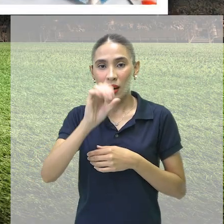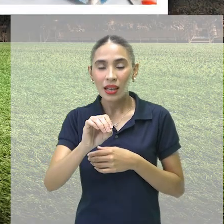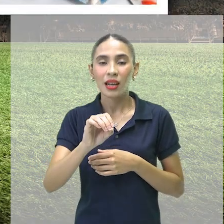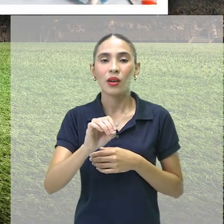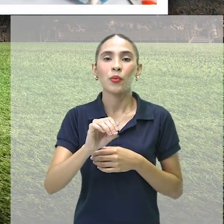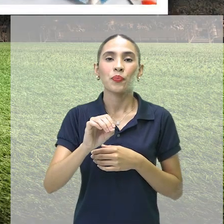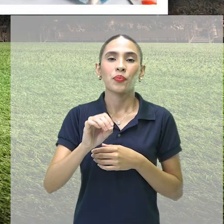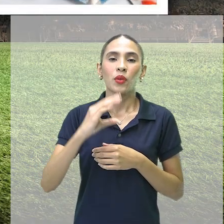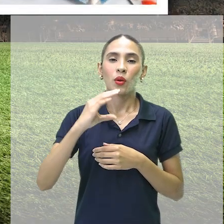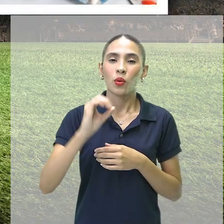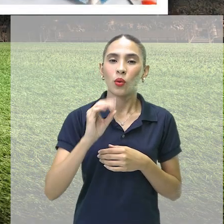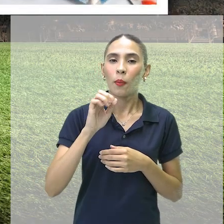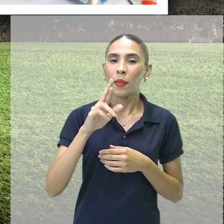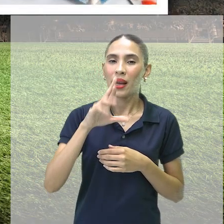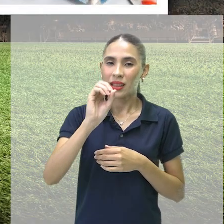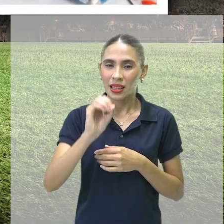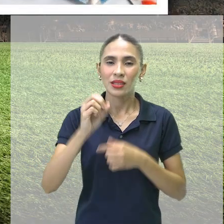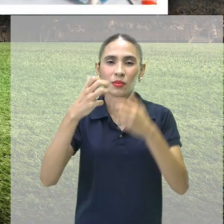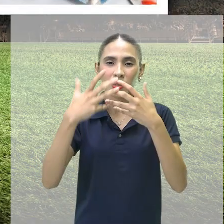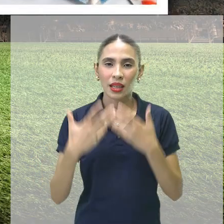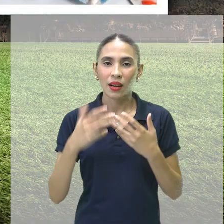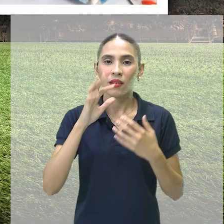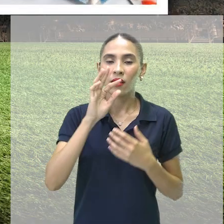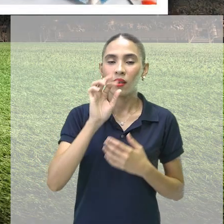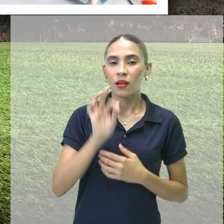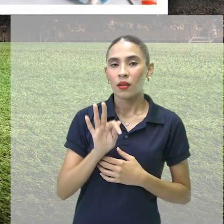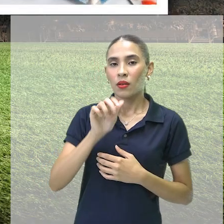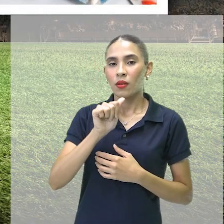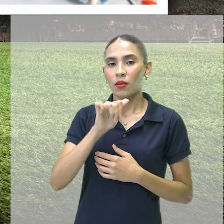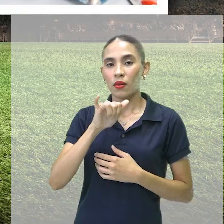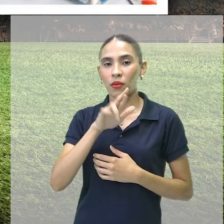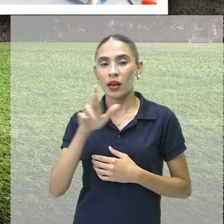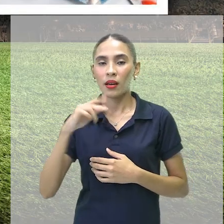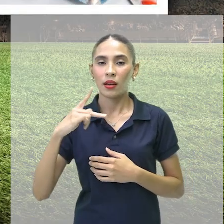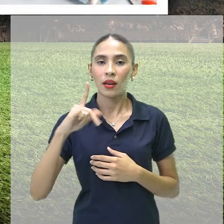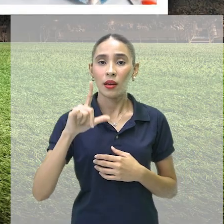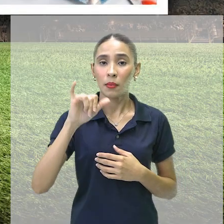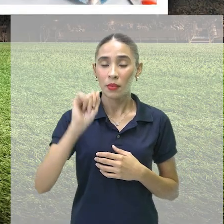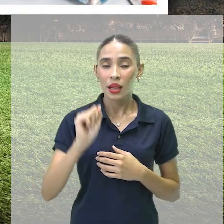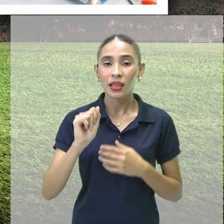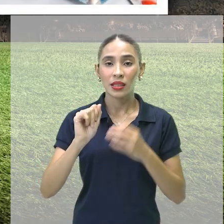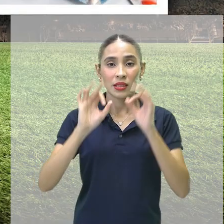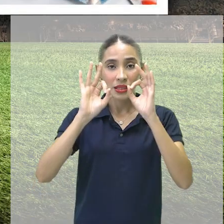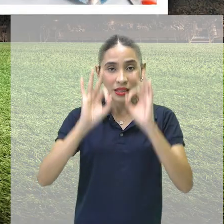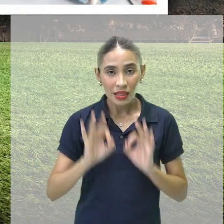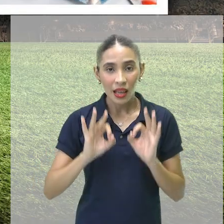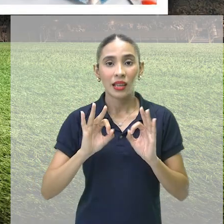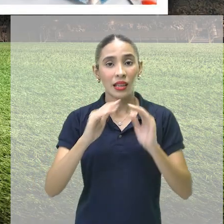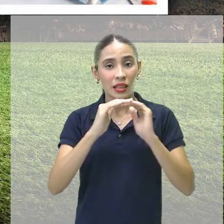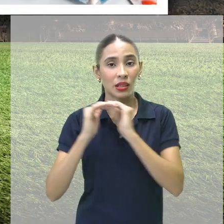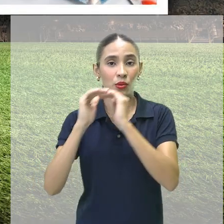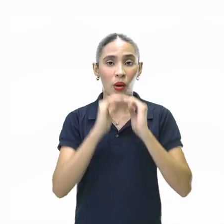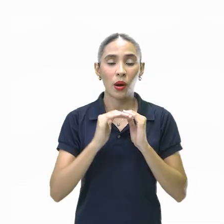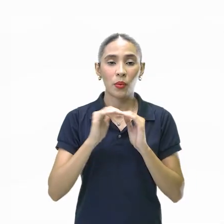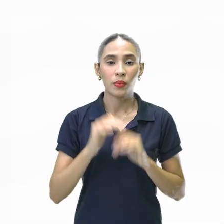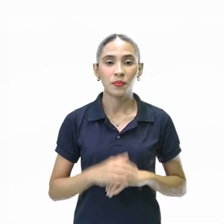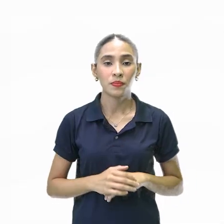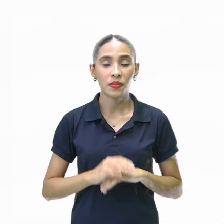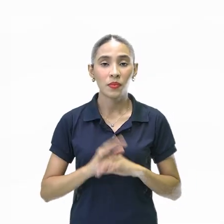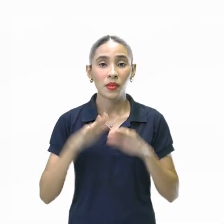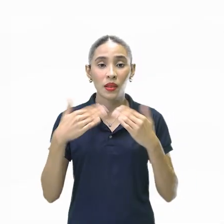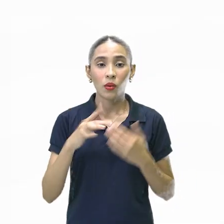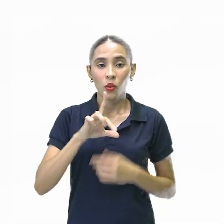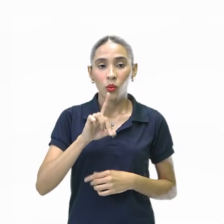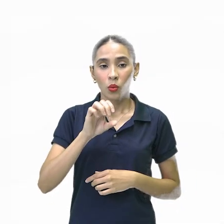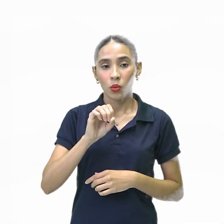o fair play, né? Que é o jogo honesto, é o jogo justo, é a disputa igualitária, não é mesmo? Então, o doping é